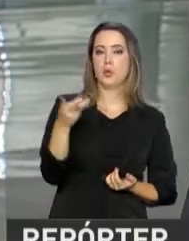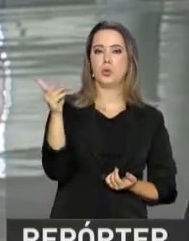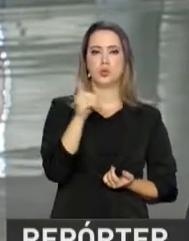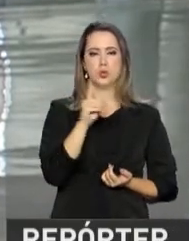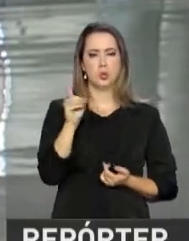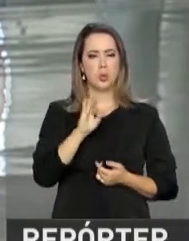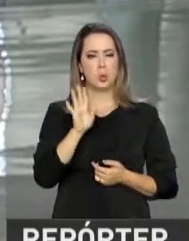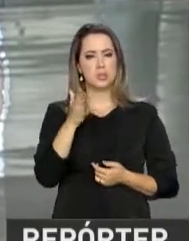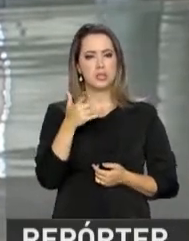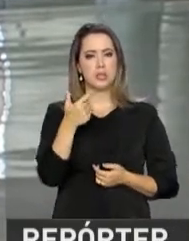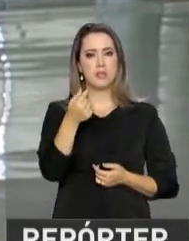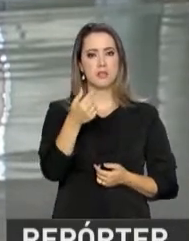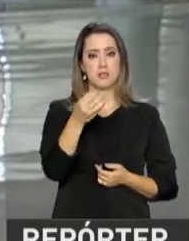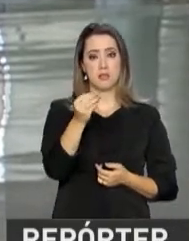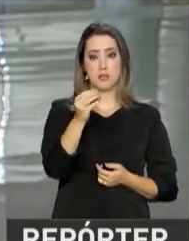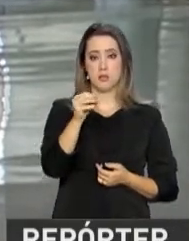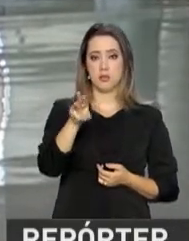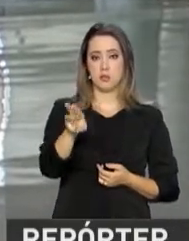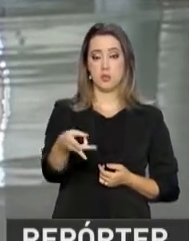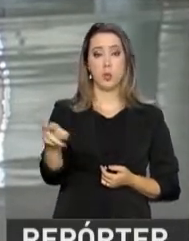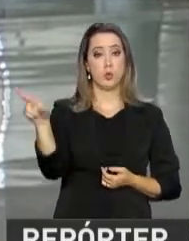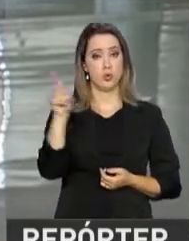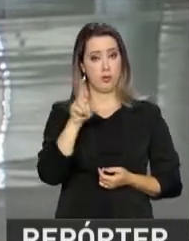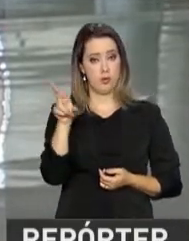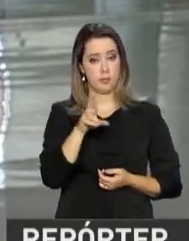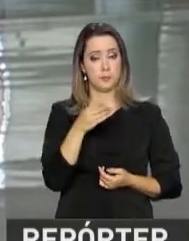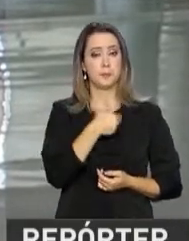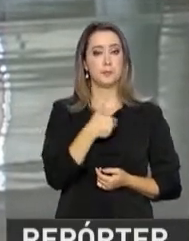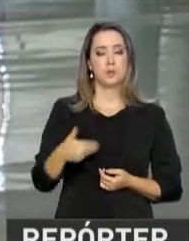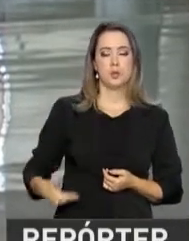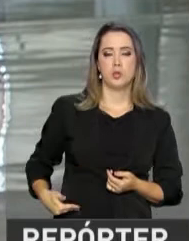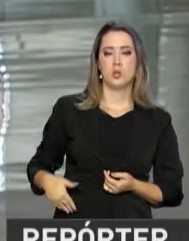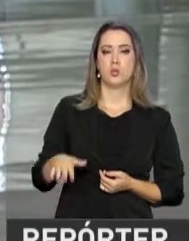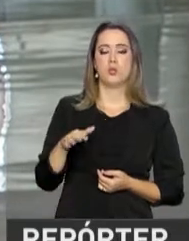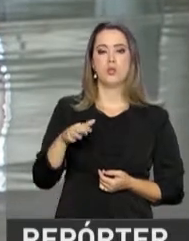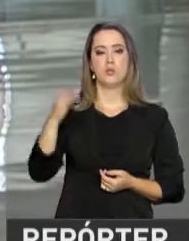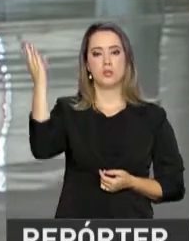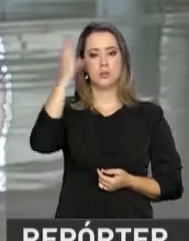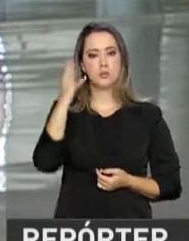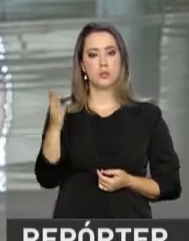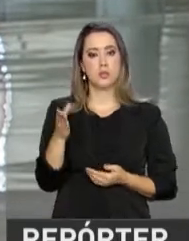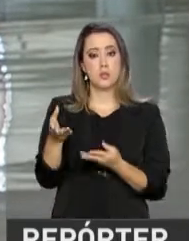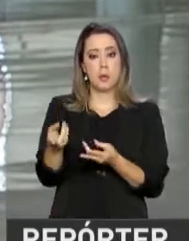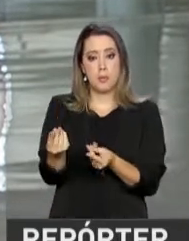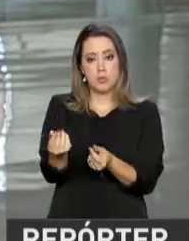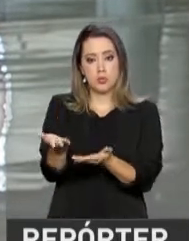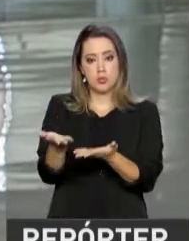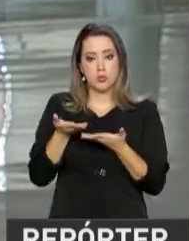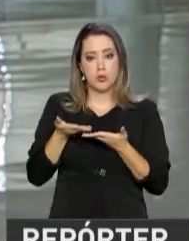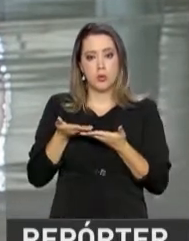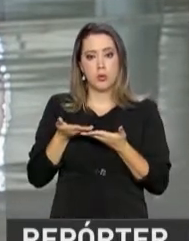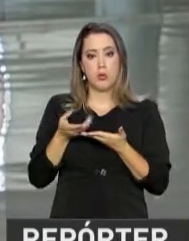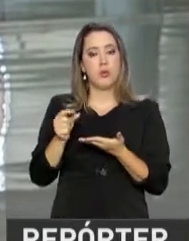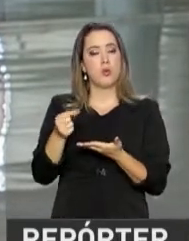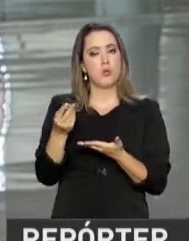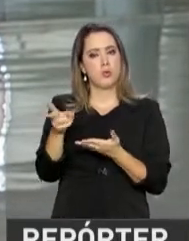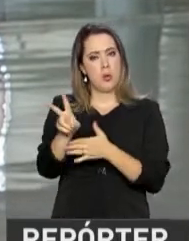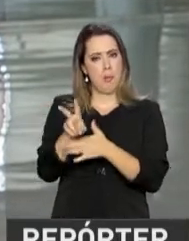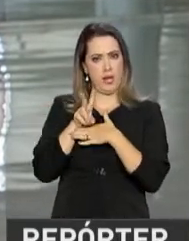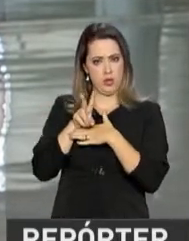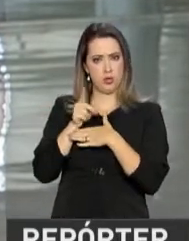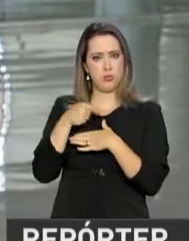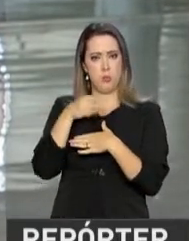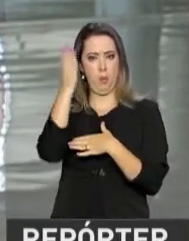700 milhões de reais que o governo brasileiro está emprestando do banco mundial como você falou e se os recursos